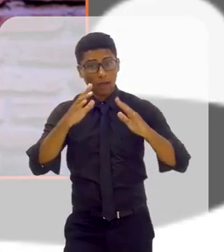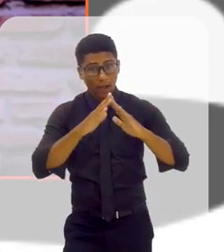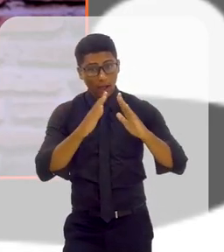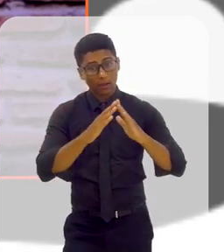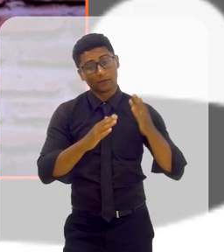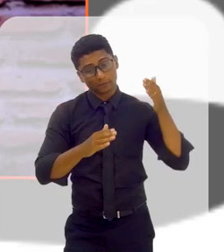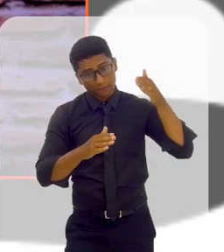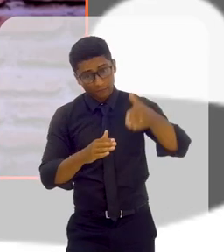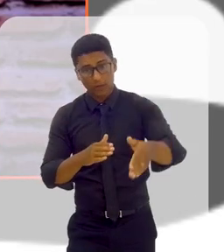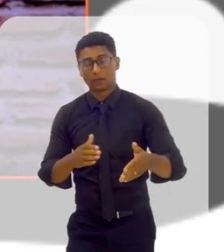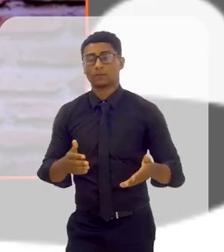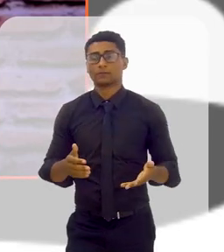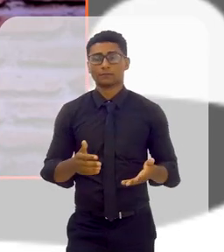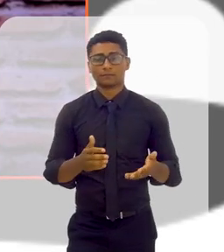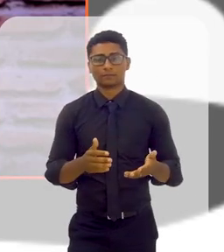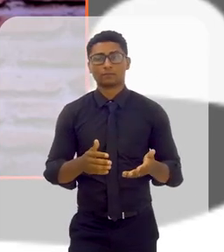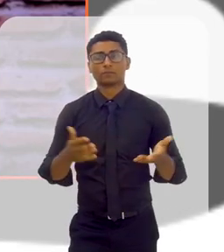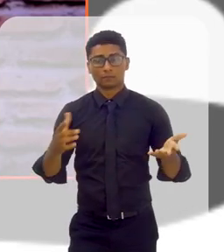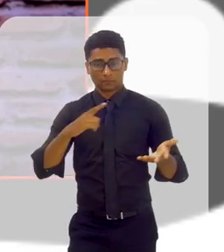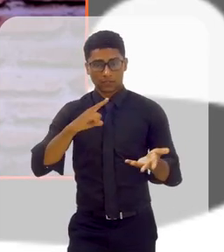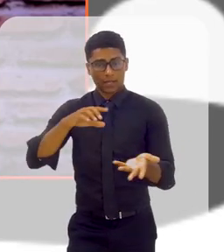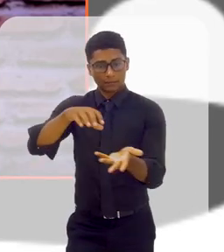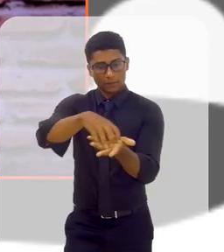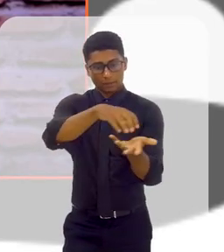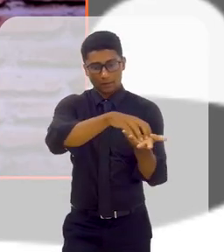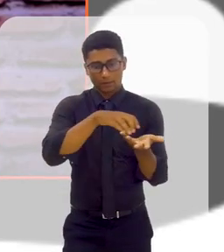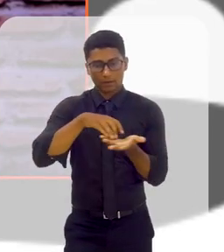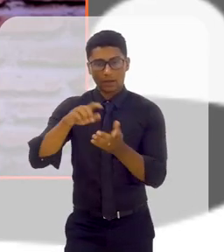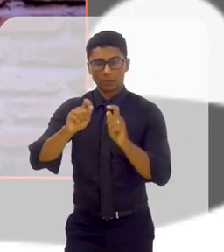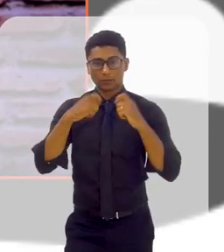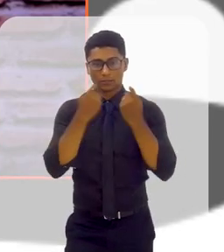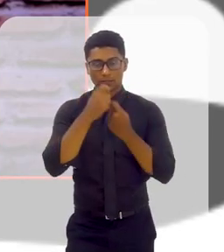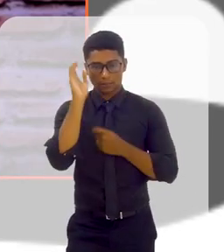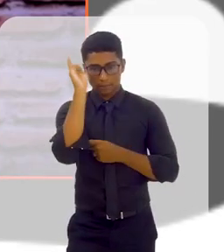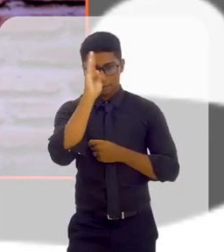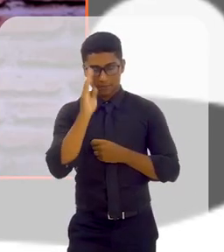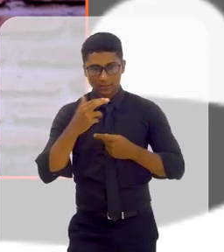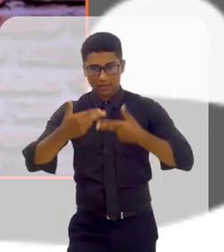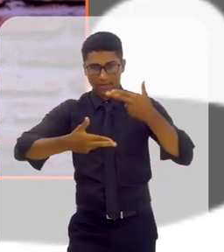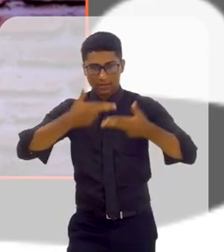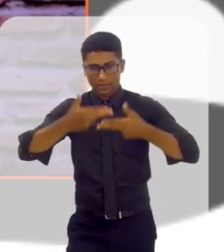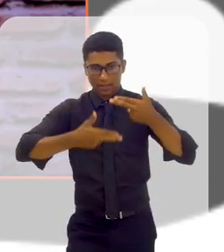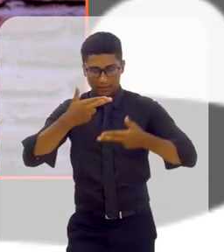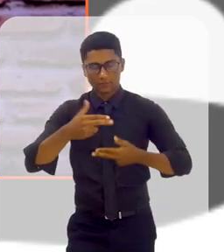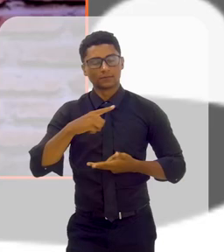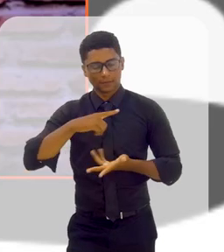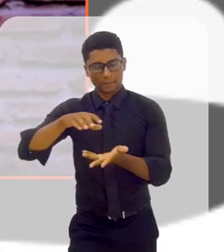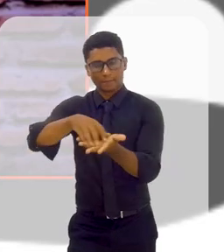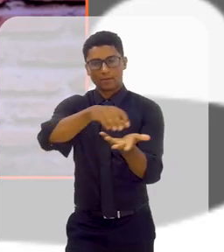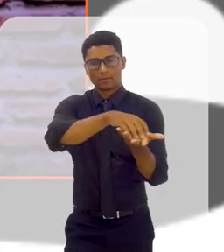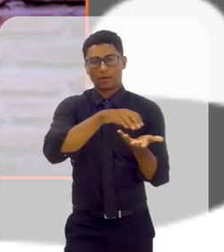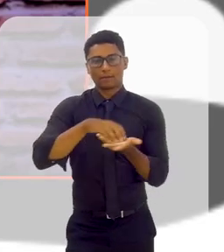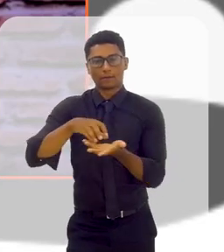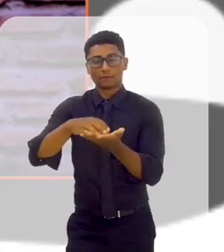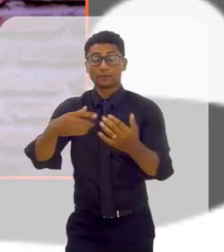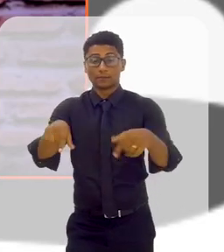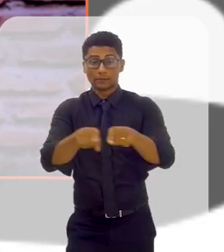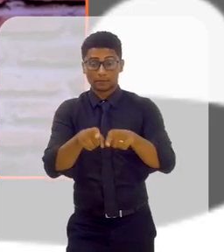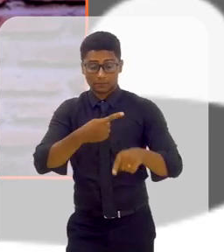está consolidado nos pontos de coleta da Associação Brasileira de reciclagem de eletroeletrônico da abre e